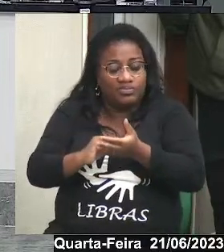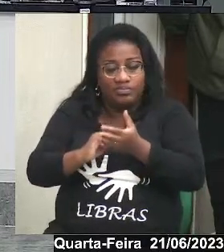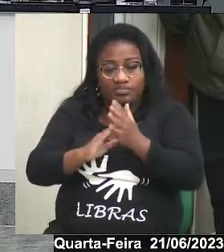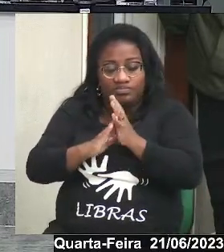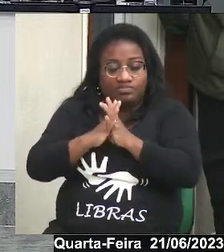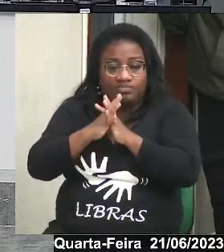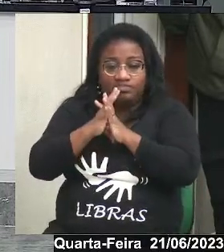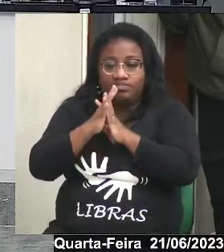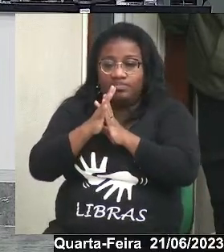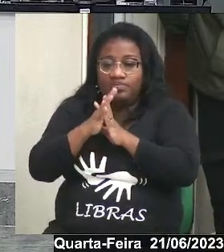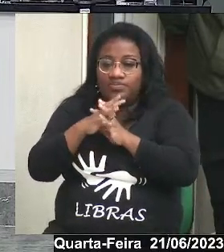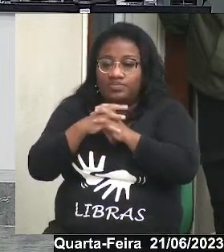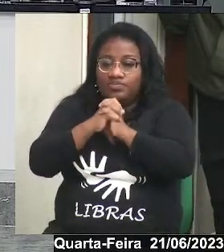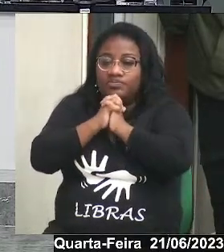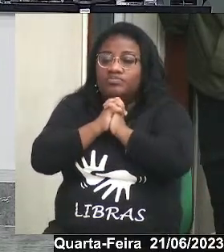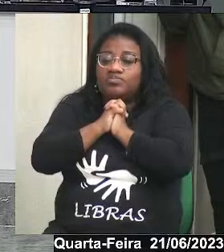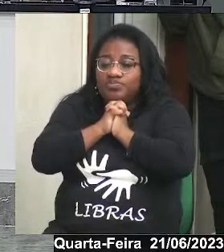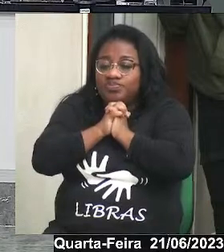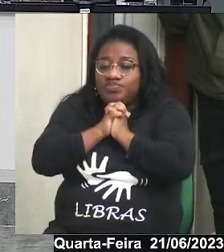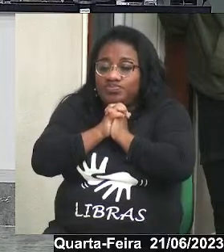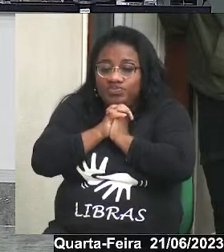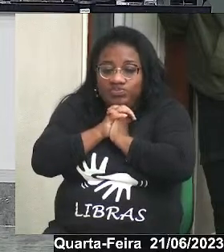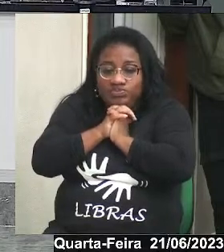Essa daqui foi todos.